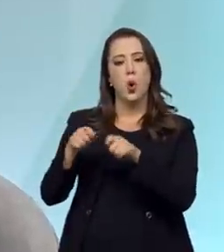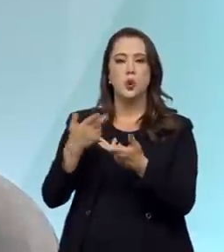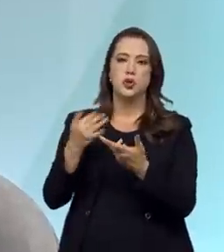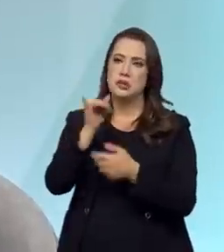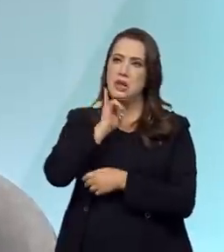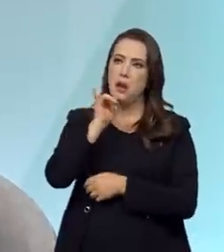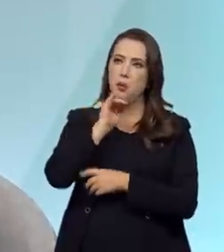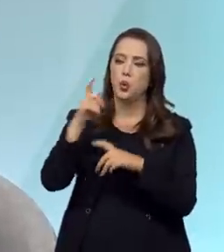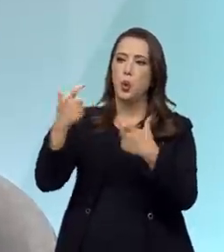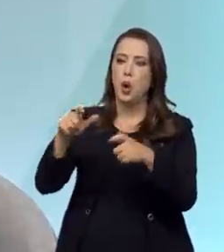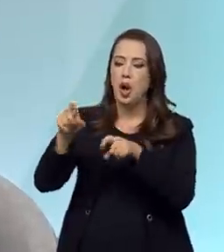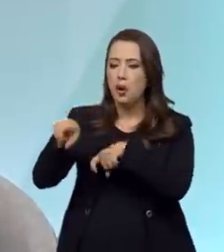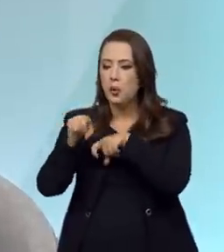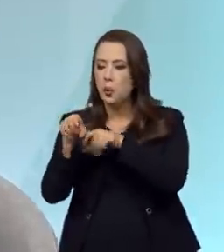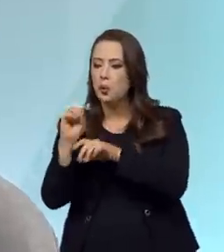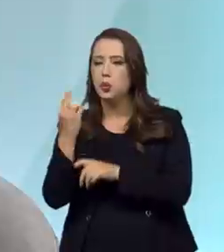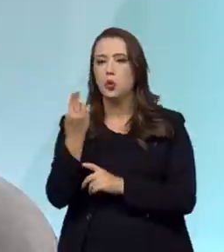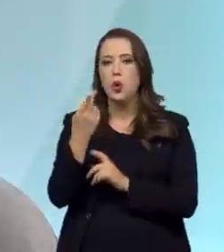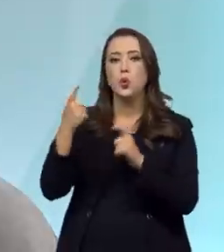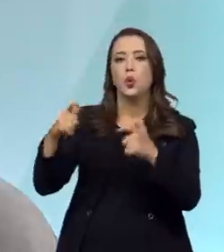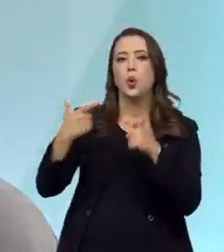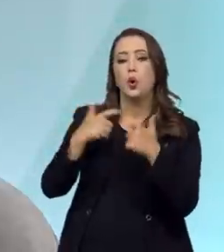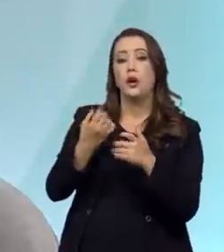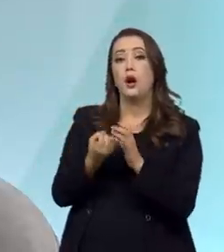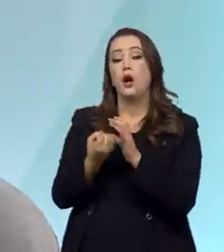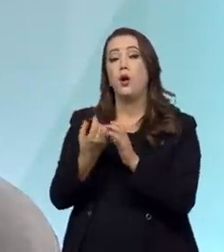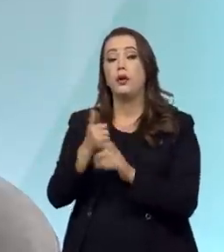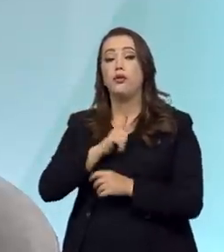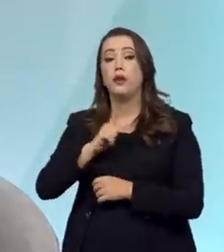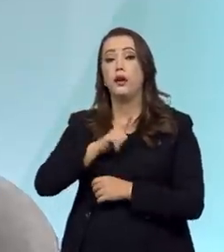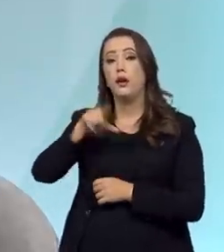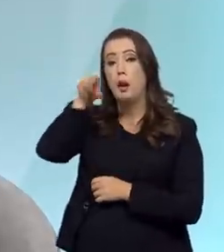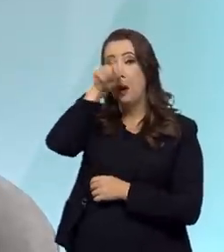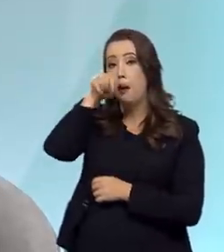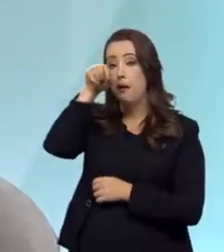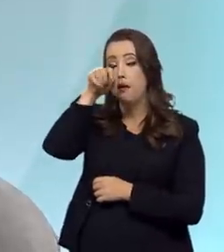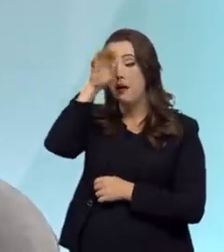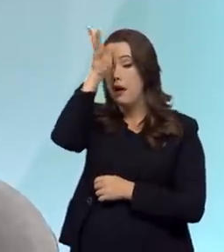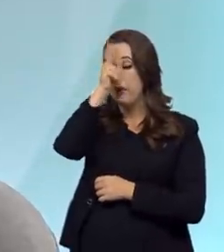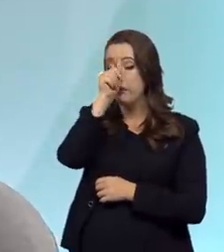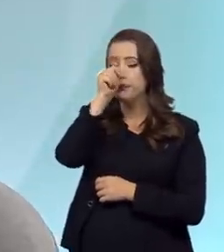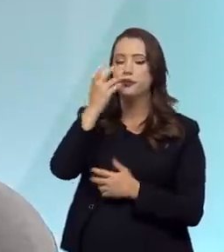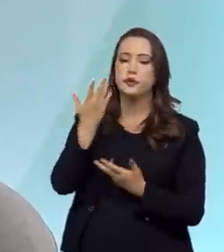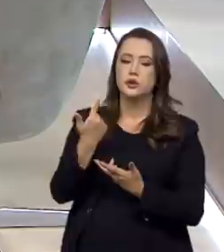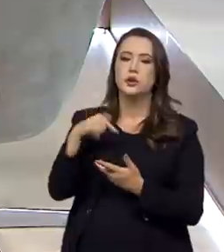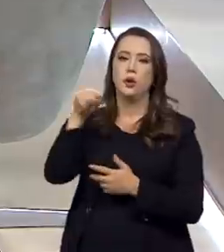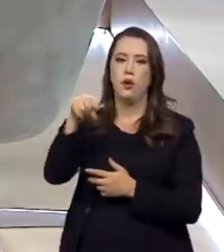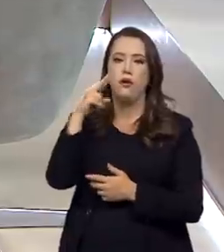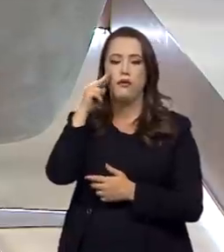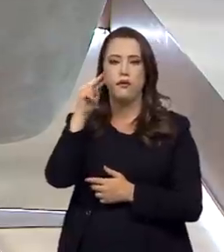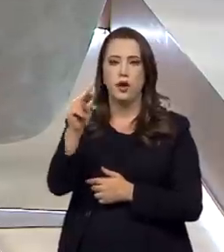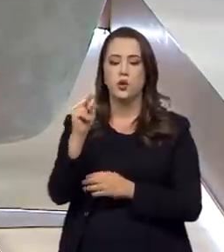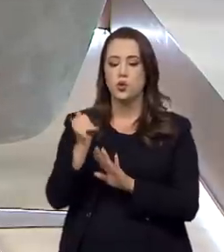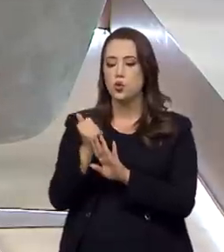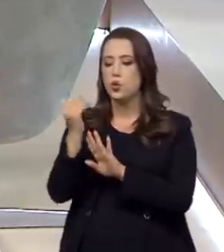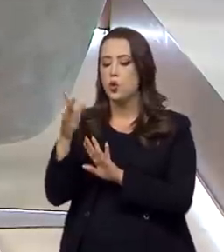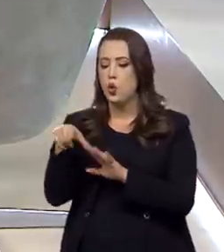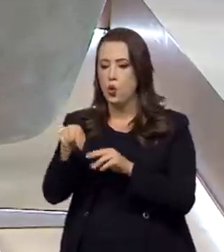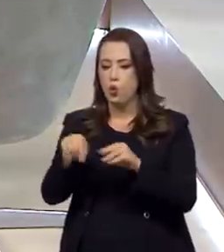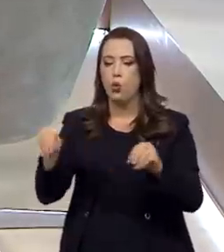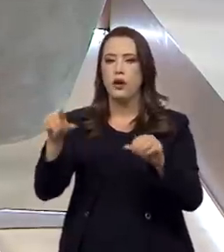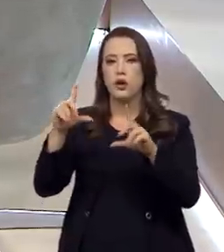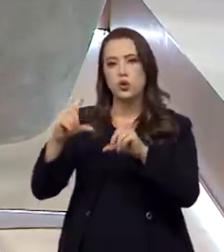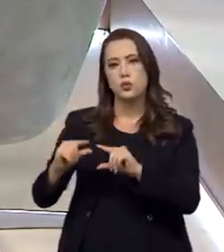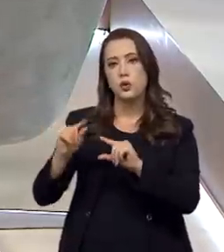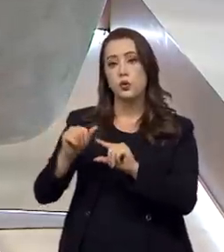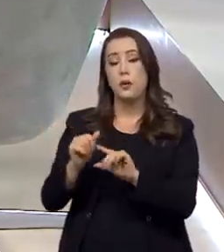então eu vou lá vou capitais imitando o que ia para atmosfera que são dos Reis que vem dos resíduos dos animais do outro lado eu posso